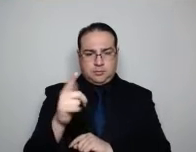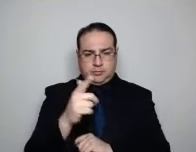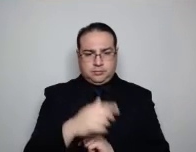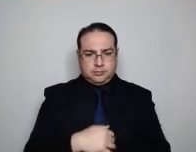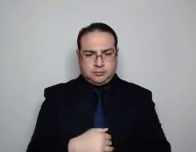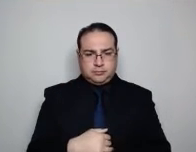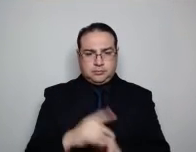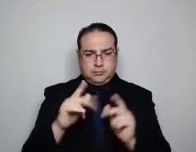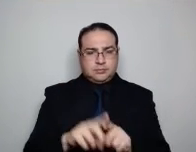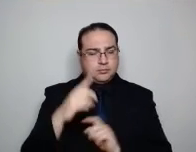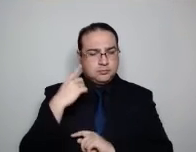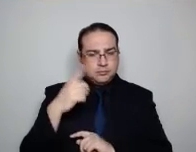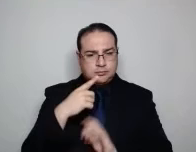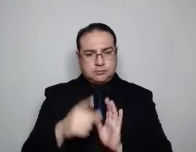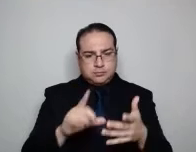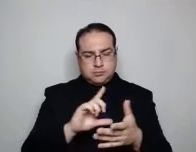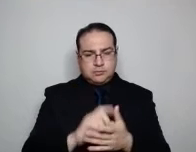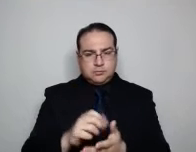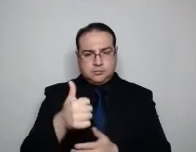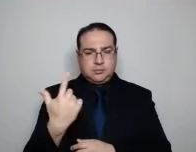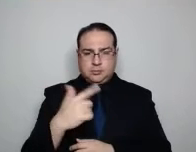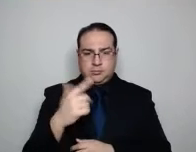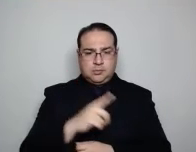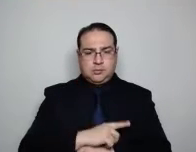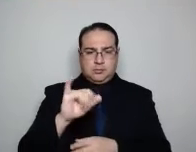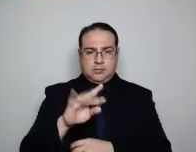172, agravo de instrumento